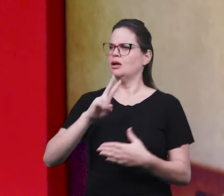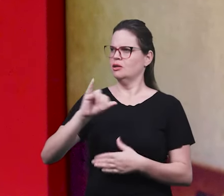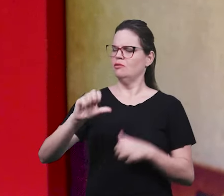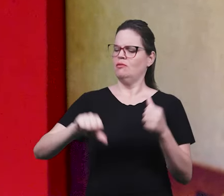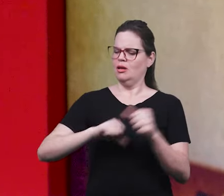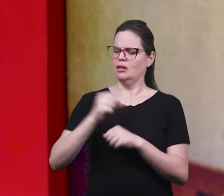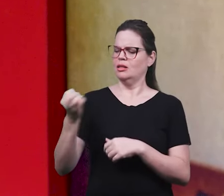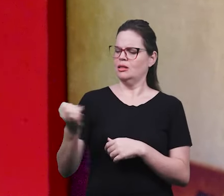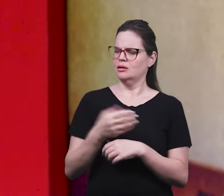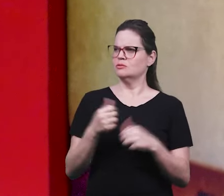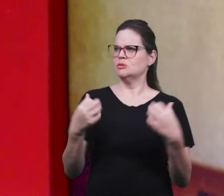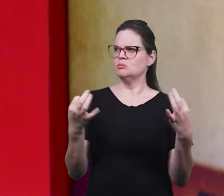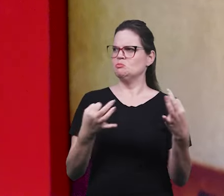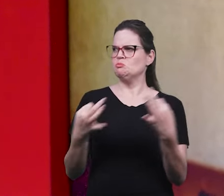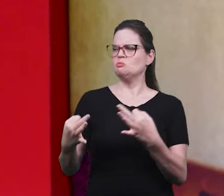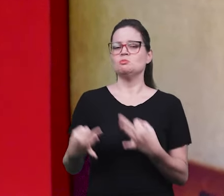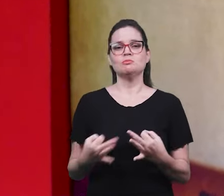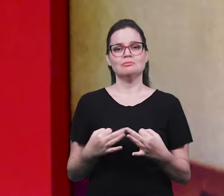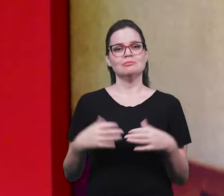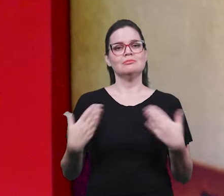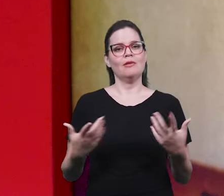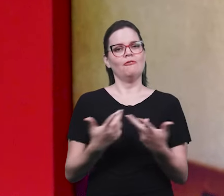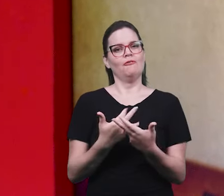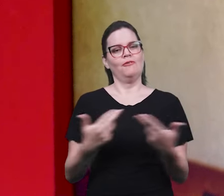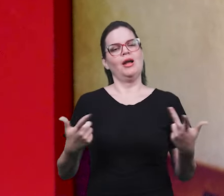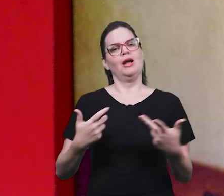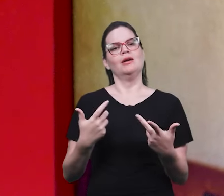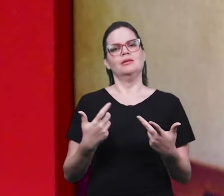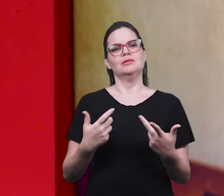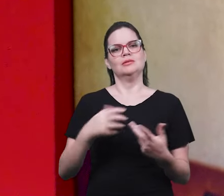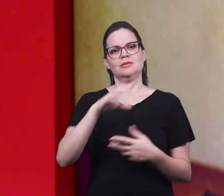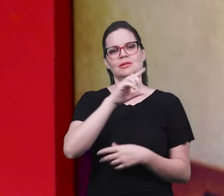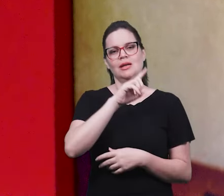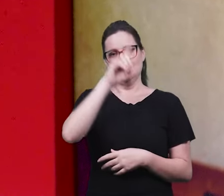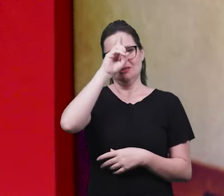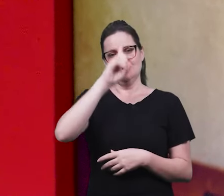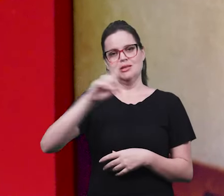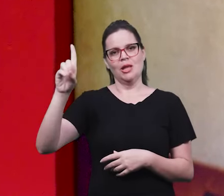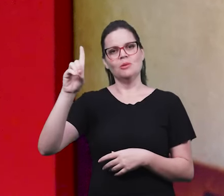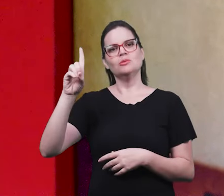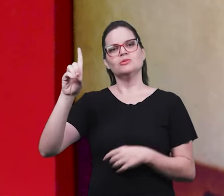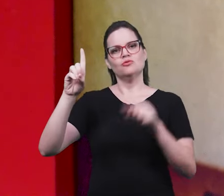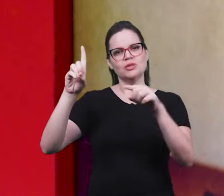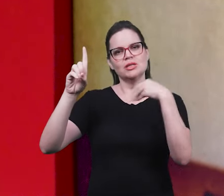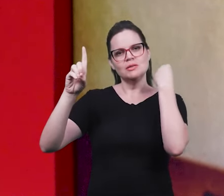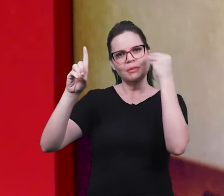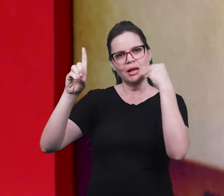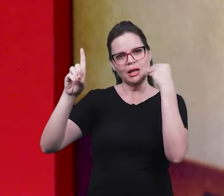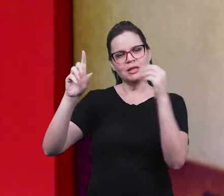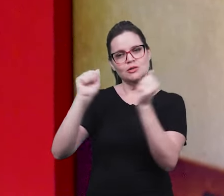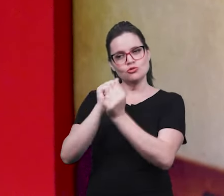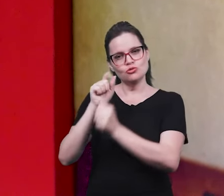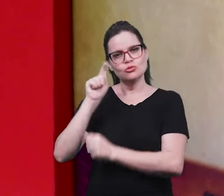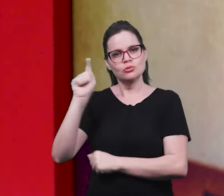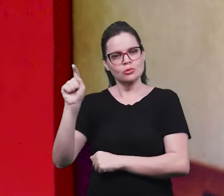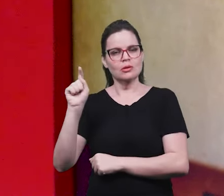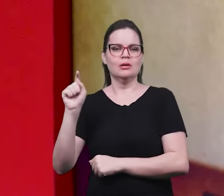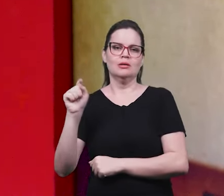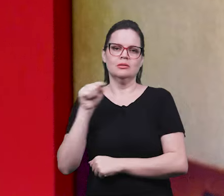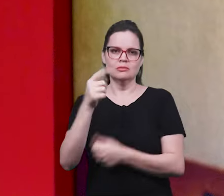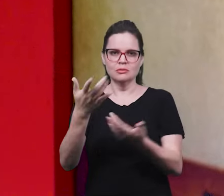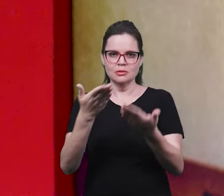vai fazer aquilo. Então, muitas coisas, quando o homem conhece o poder de Deus, quando você tem uma experiência com Deus, já teve uma experiência com Deus